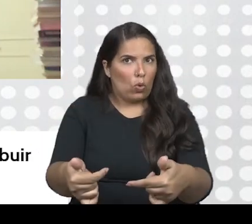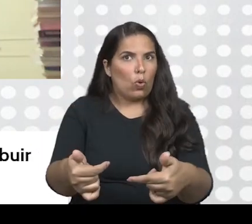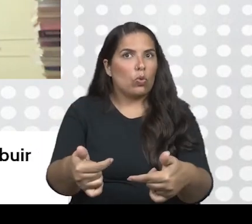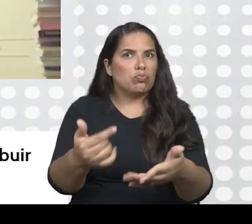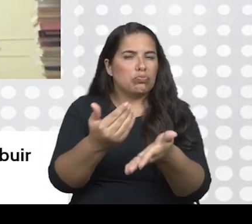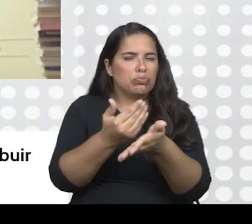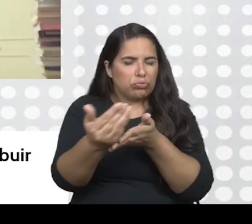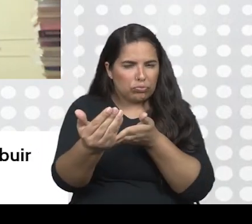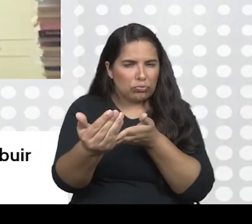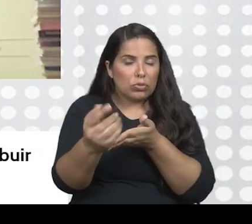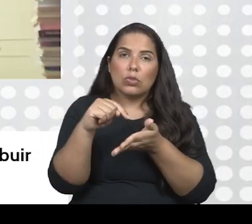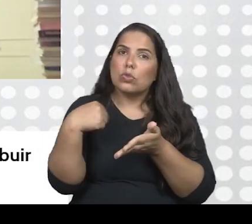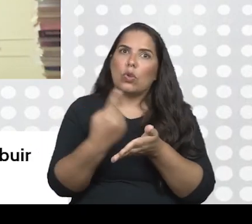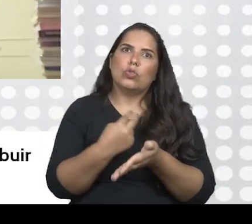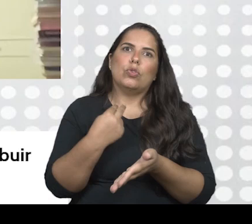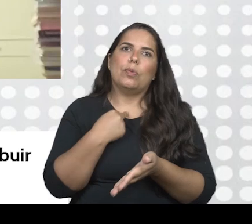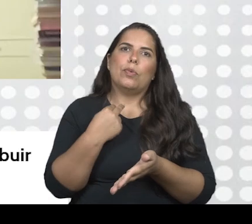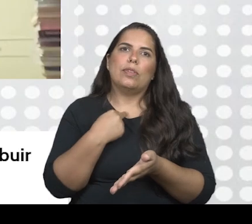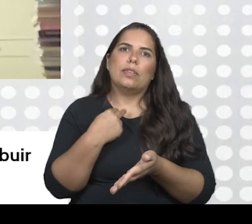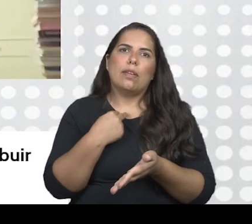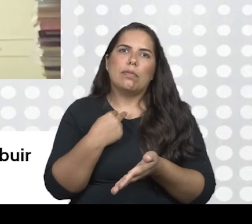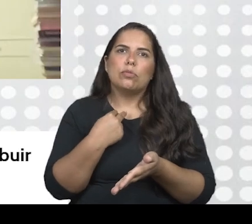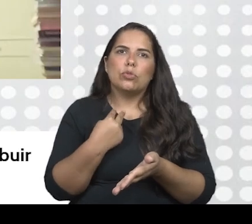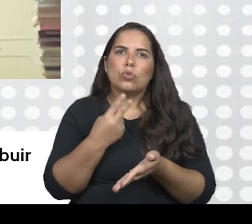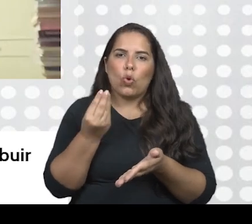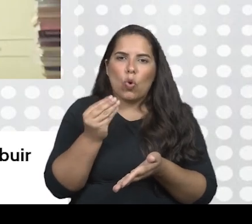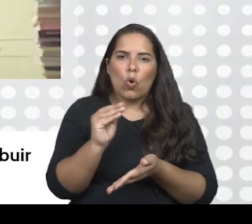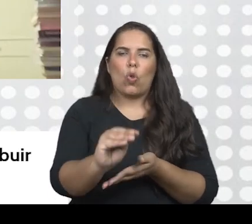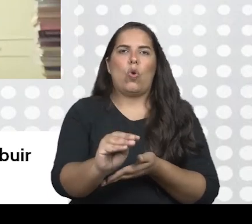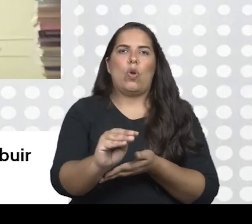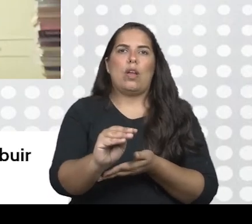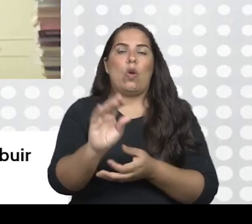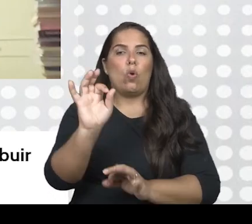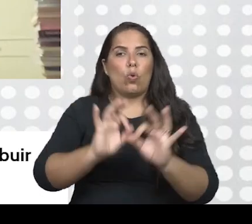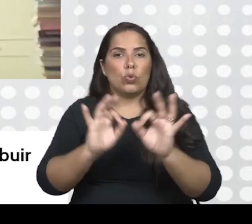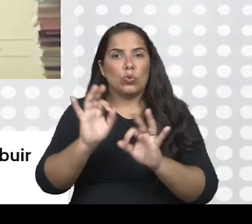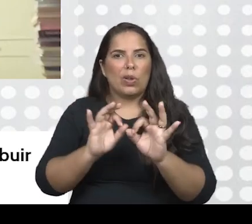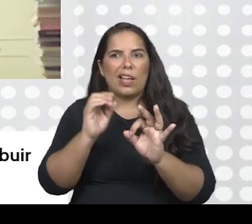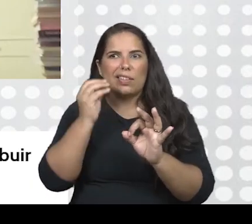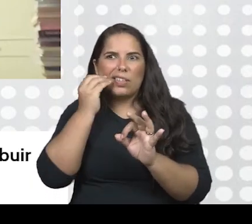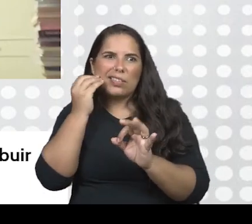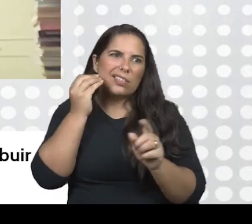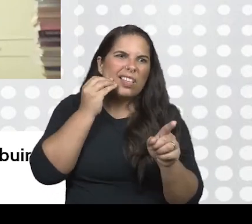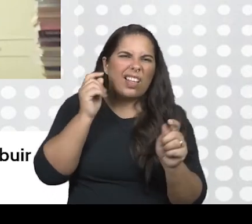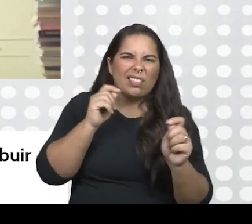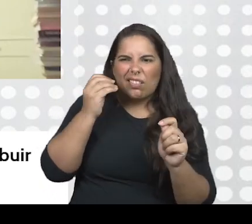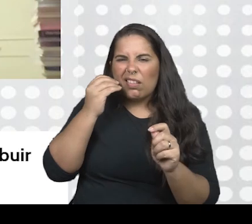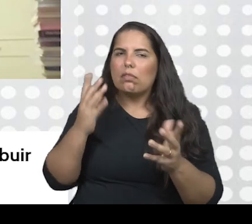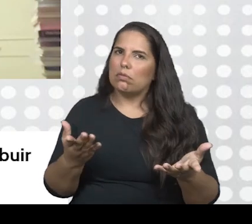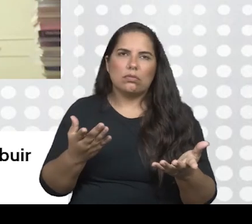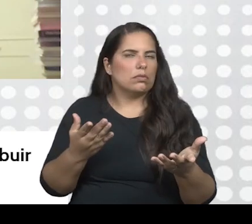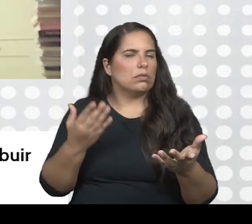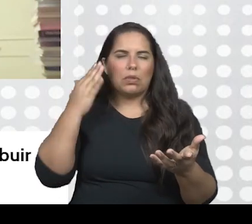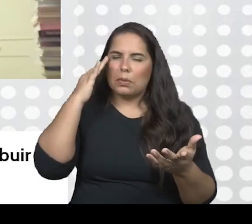desde o princípio, nós não podemos colocar ou construir puxadinhos. Nós temos que